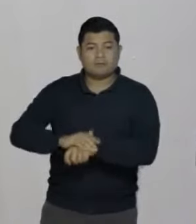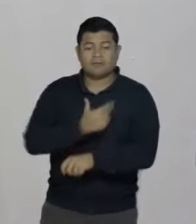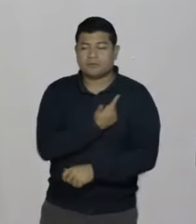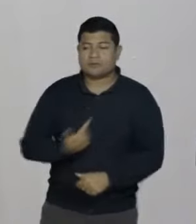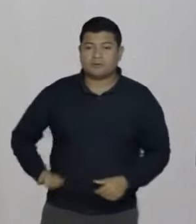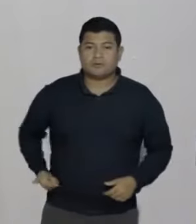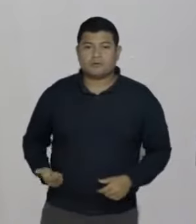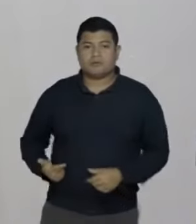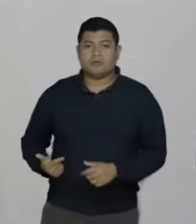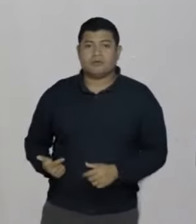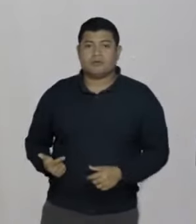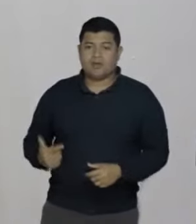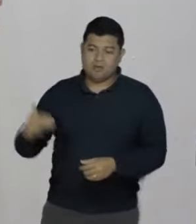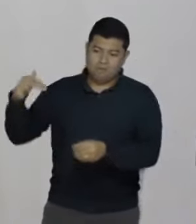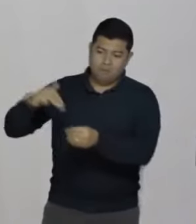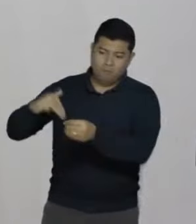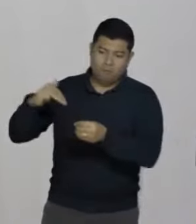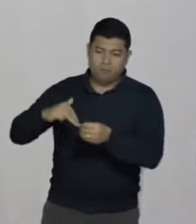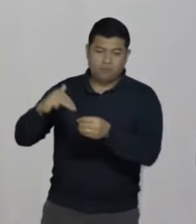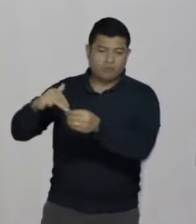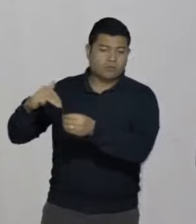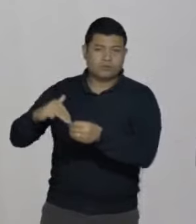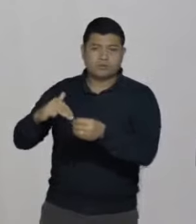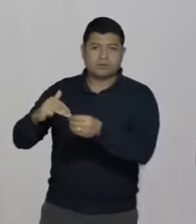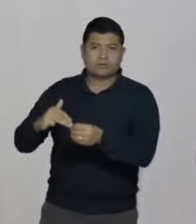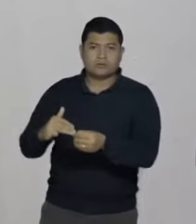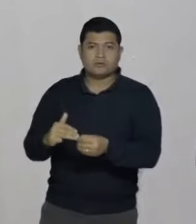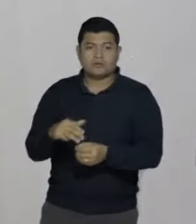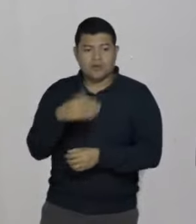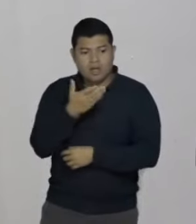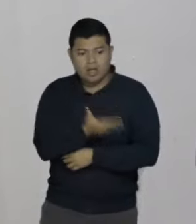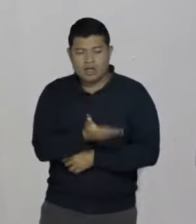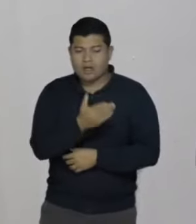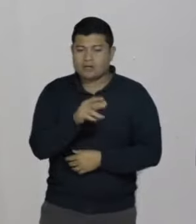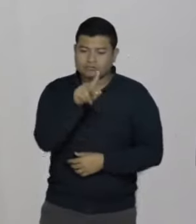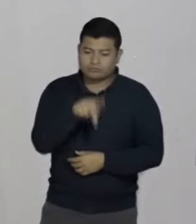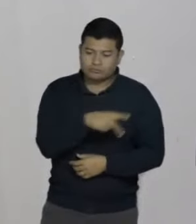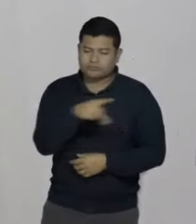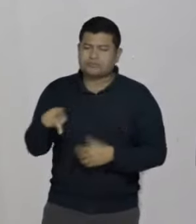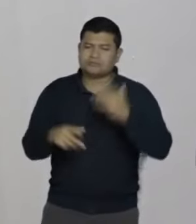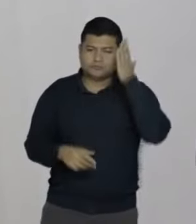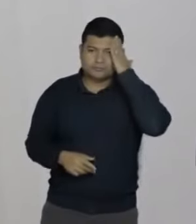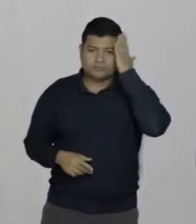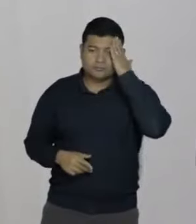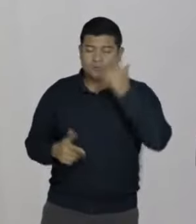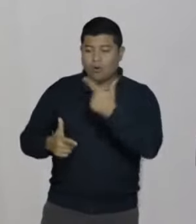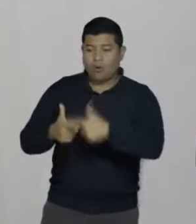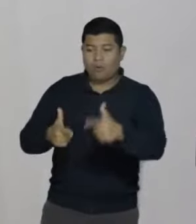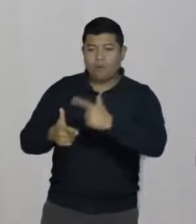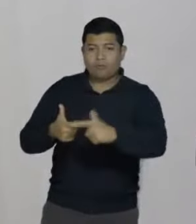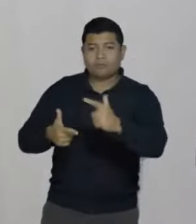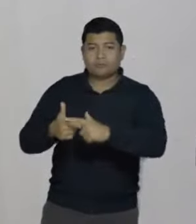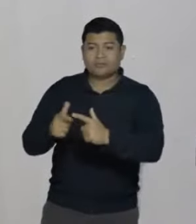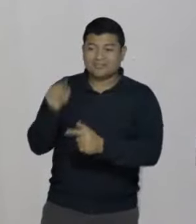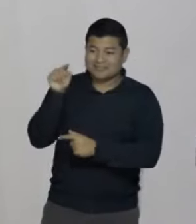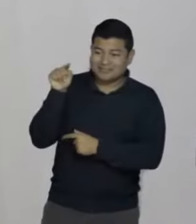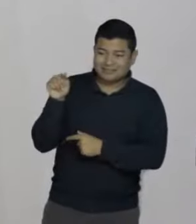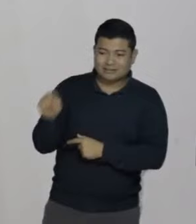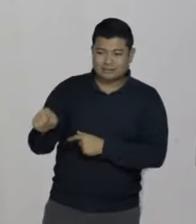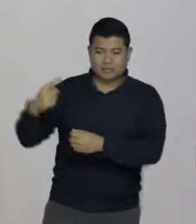municipalista Padre Pedro sabe que eu tô dizendo o problema do cidadão está lá no